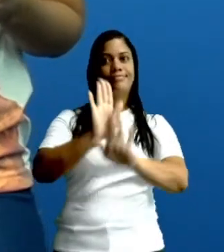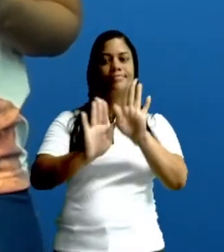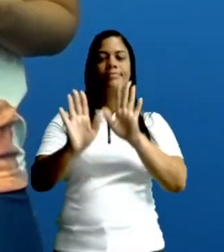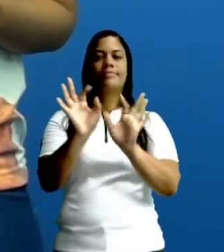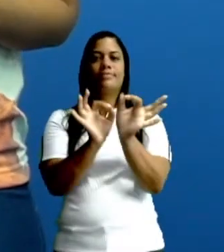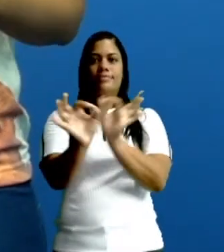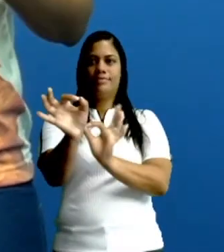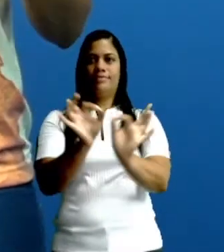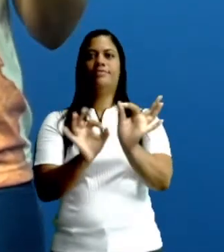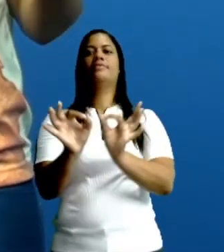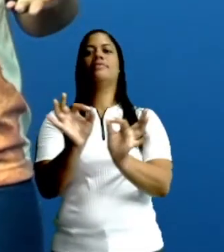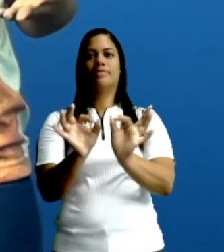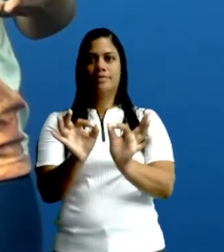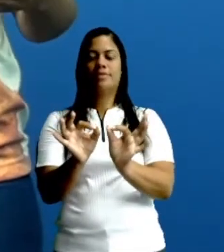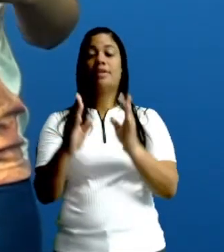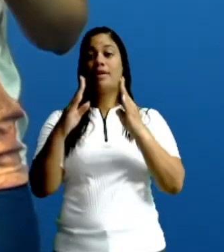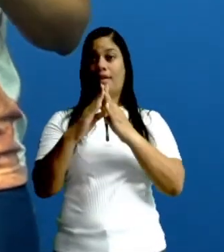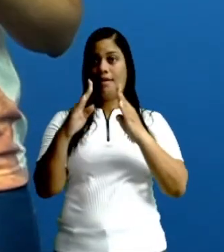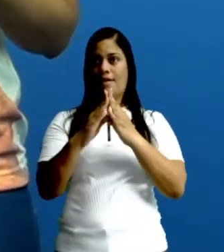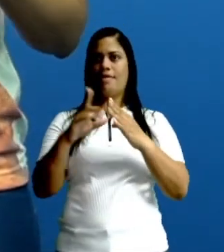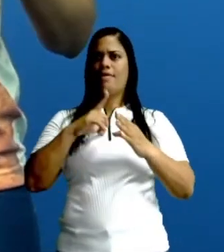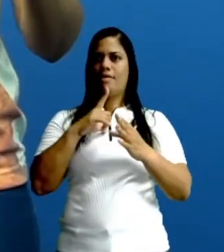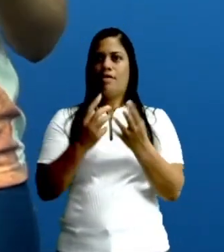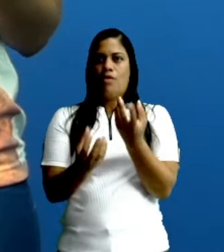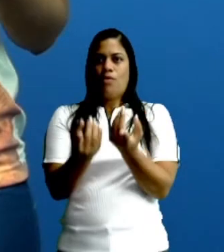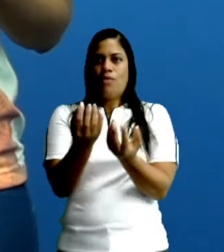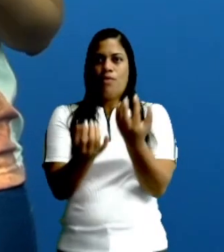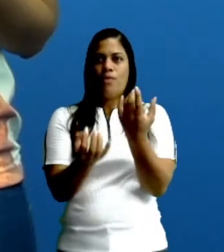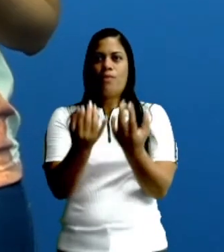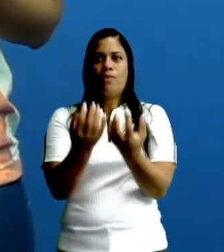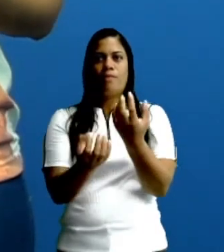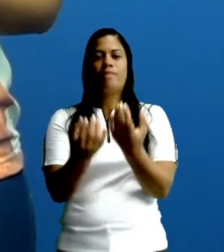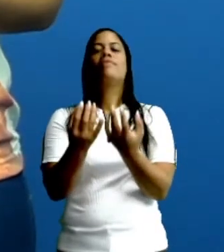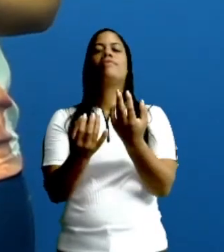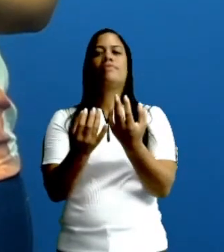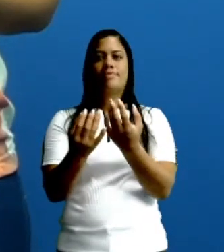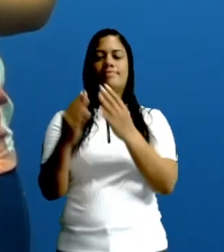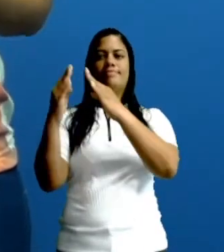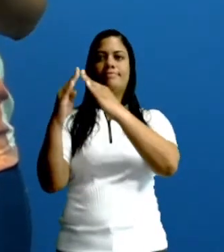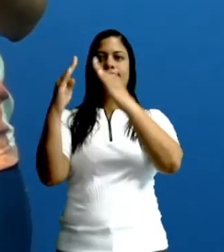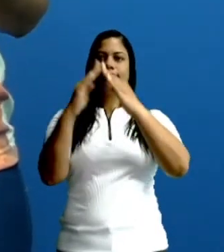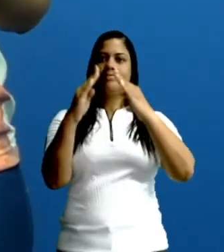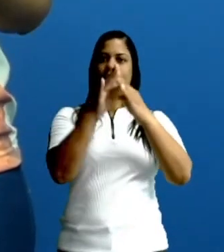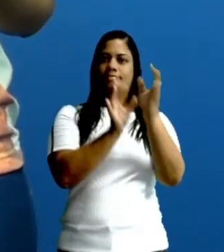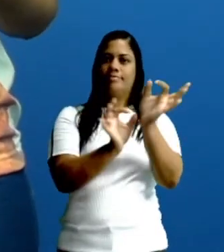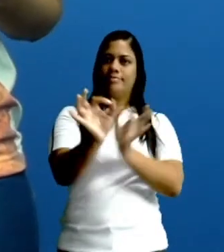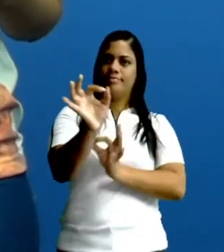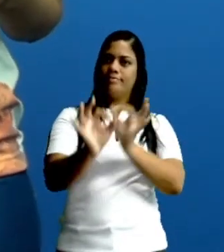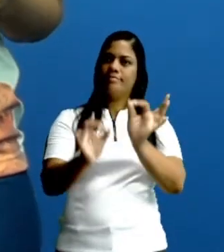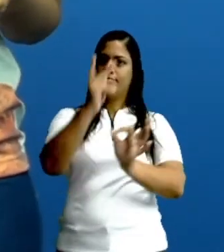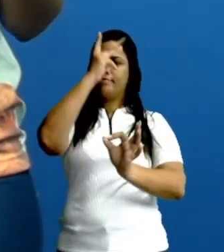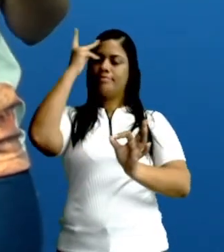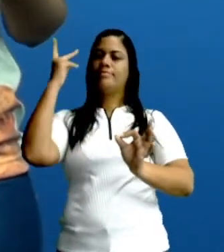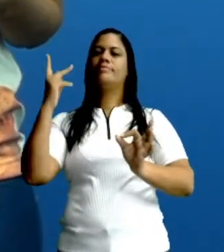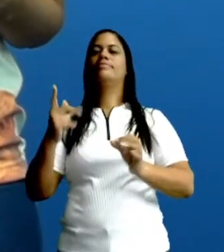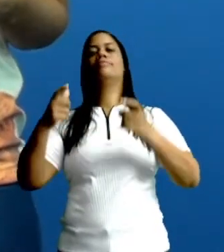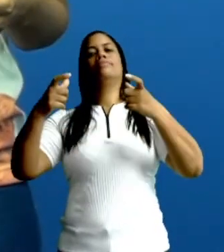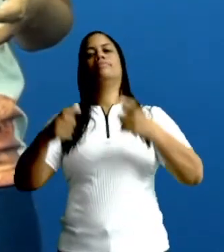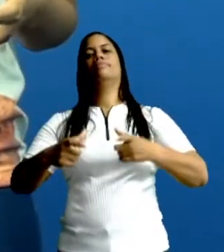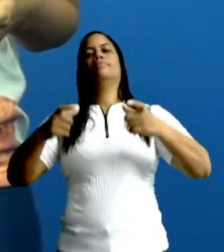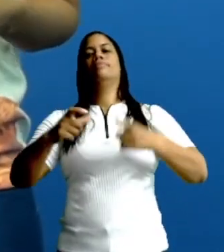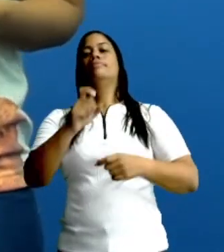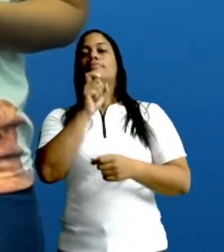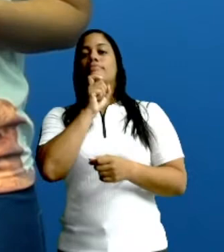o morador, tem as lareiras, certo? Então, foram moradias que foram se adaptando para pessoas que moram em regiões